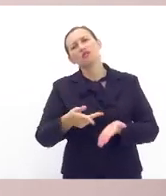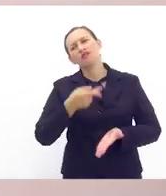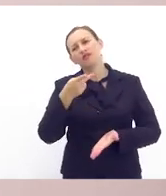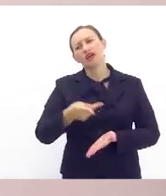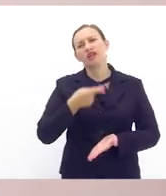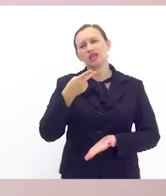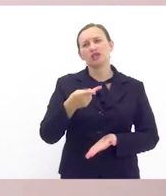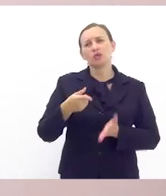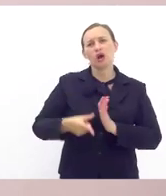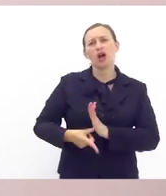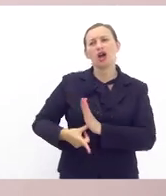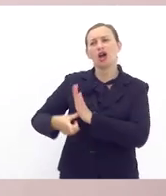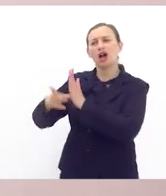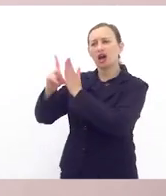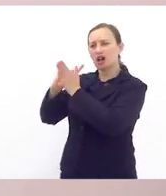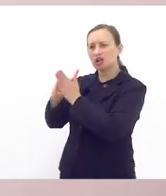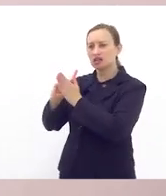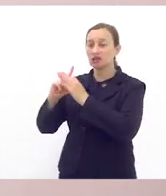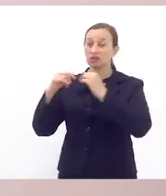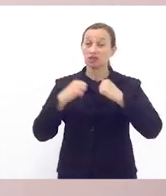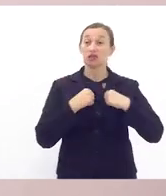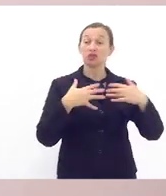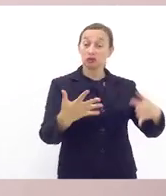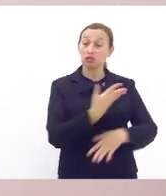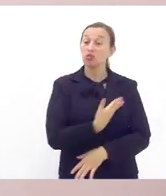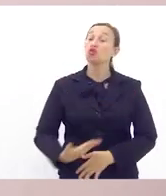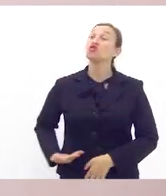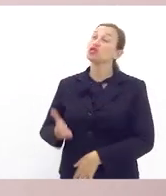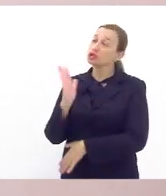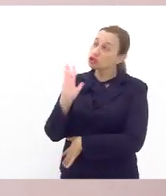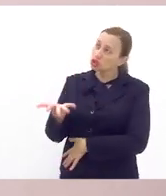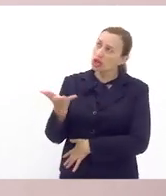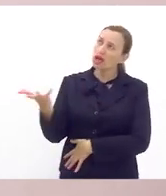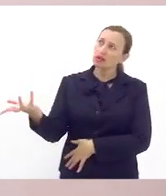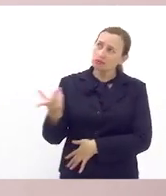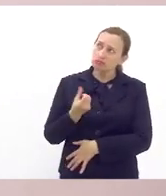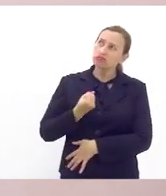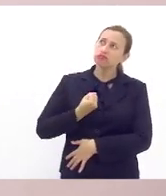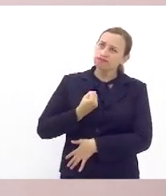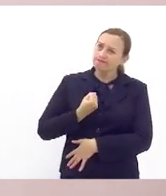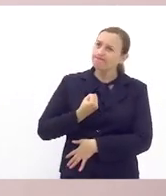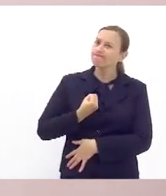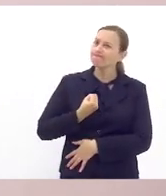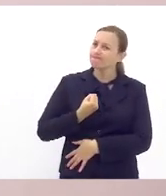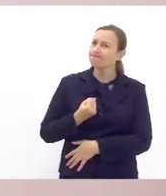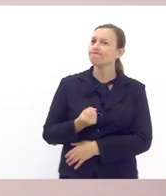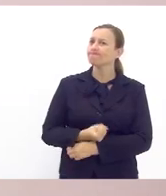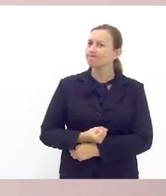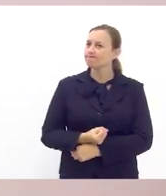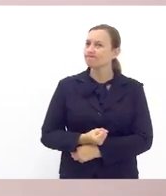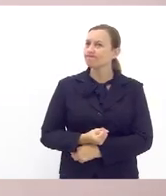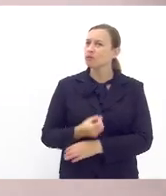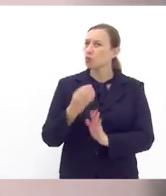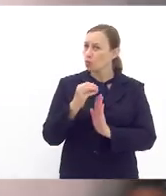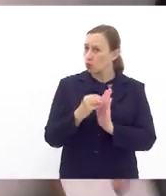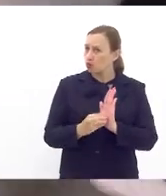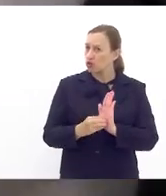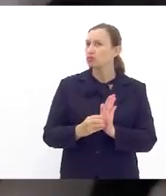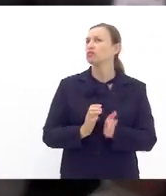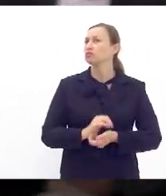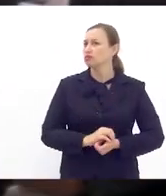antes dessa audiência pública nós já vimos também recebido aqui um ofício